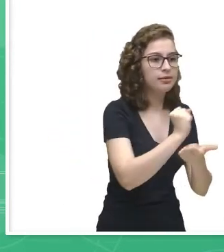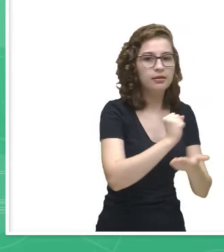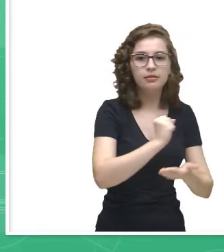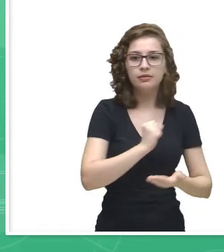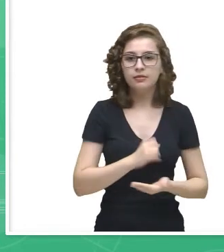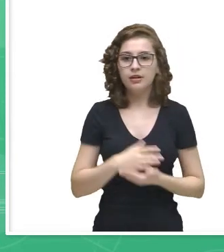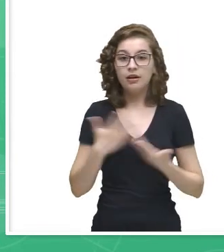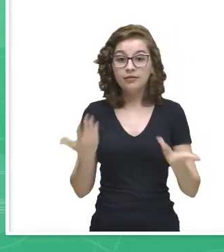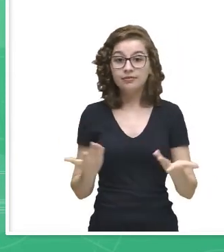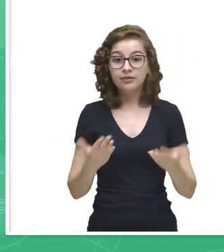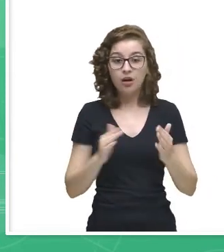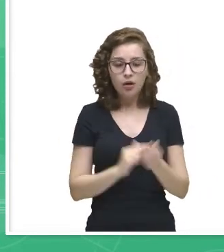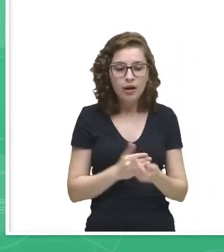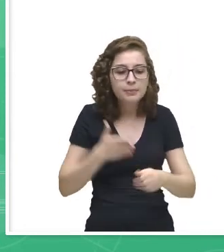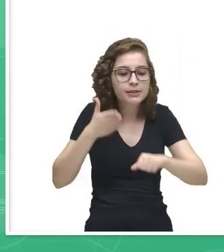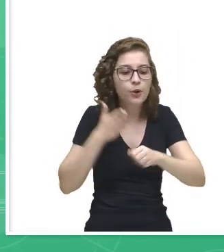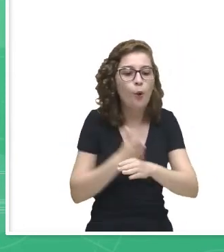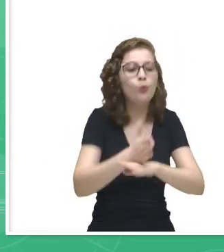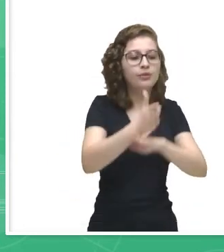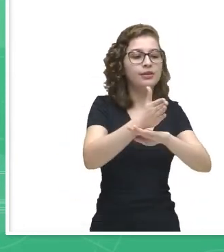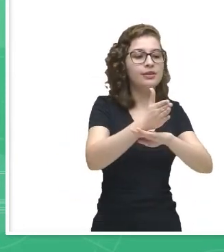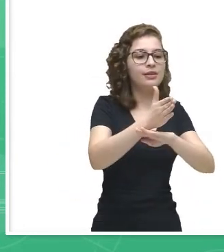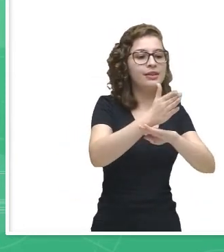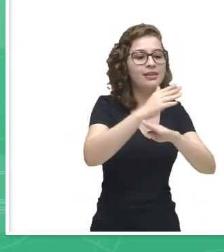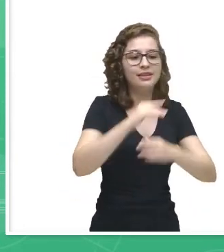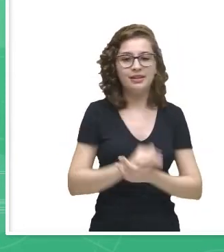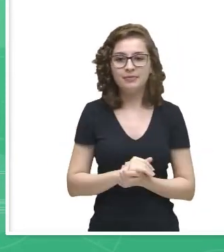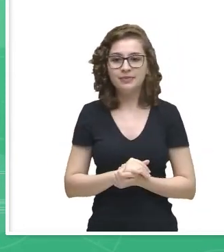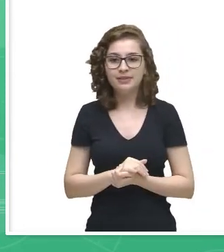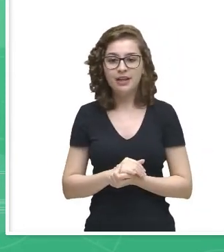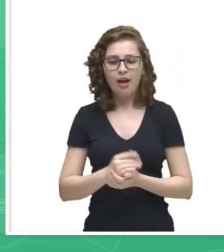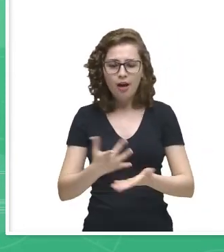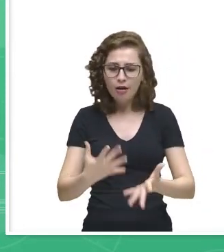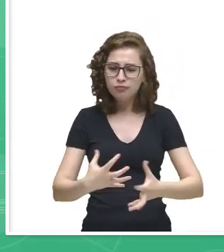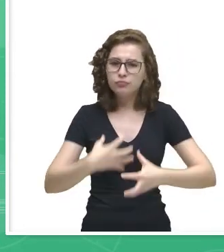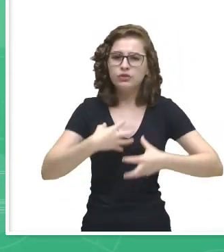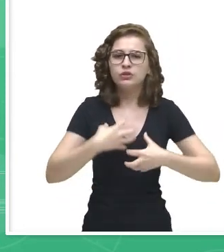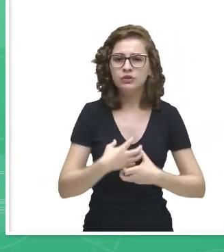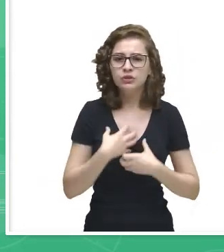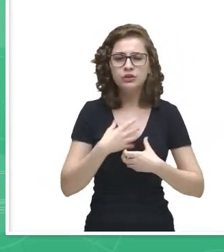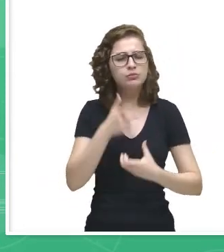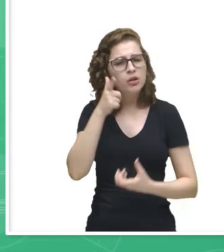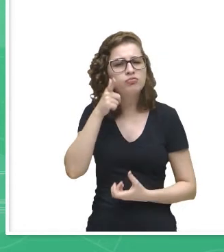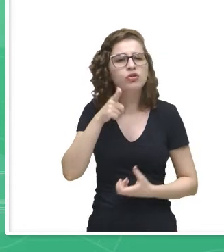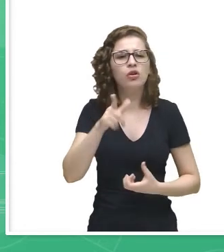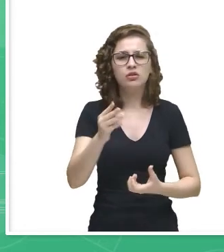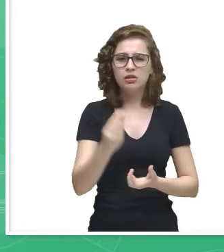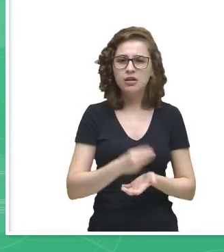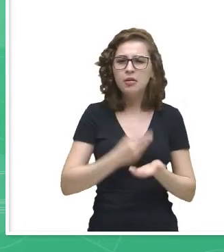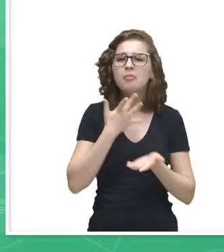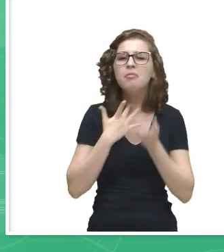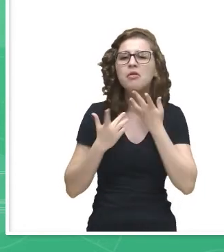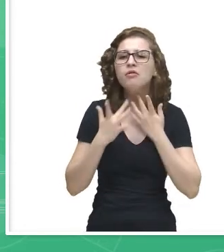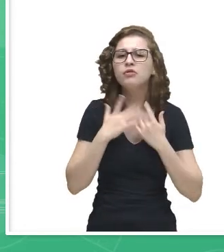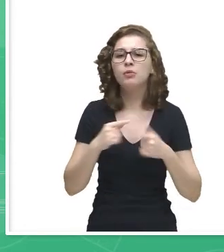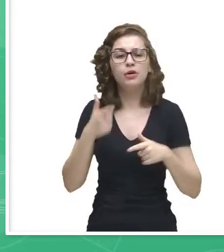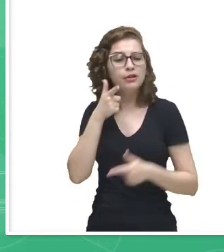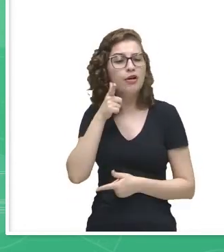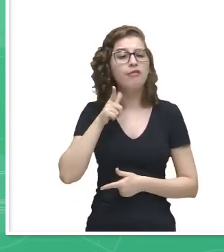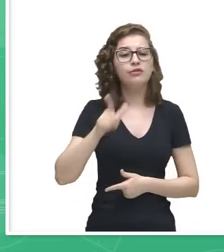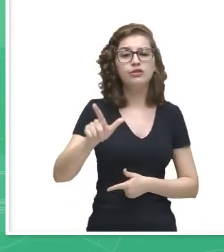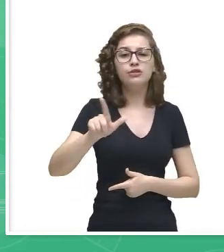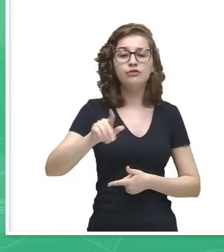a fronteira a ser cruzada. Sim, esse é o ato concreto de vontade, porque aí você se torna a sua